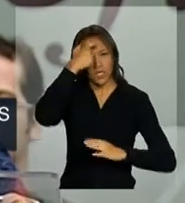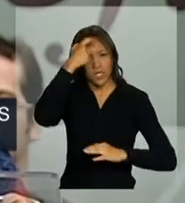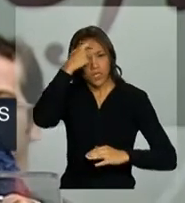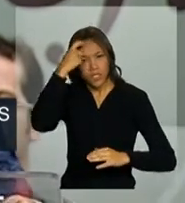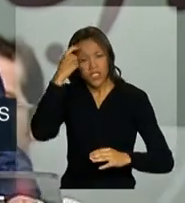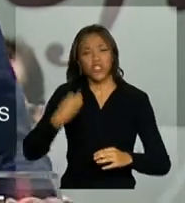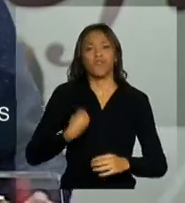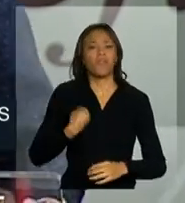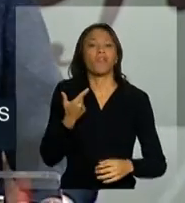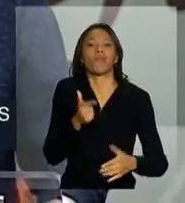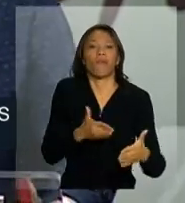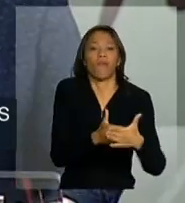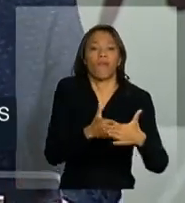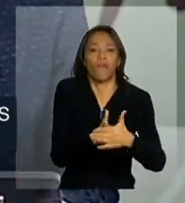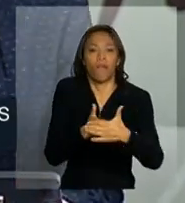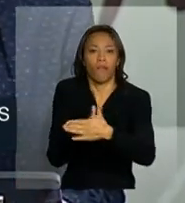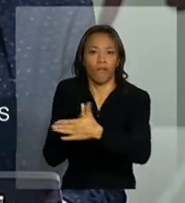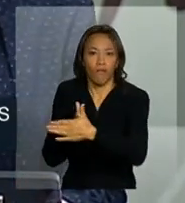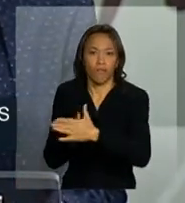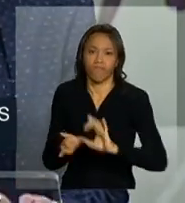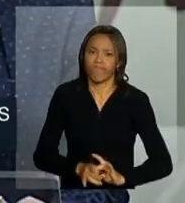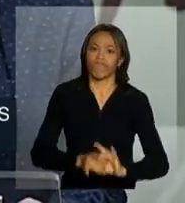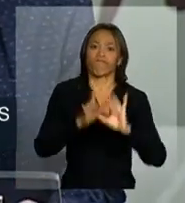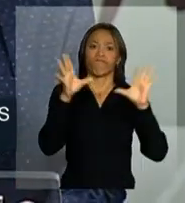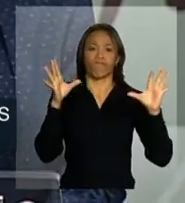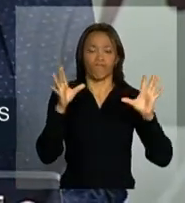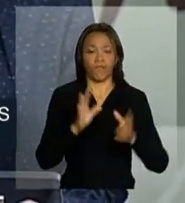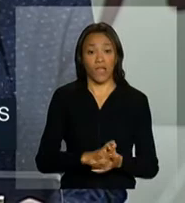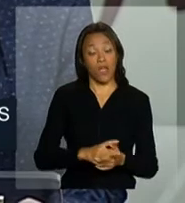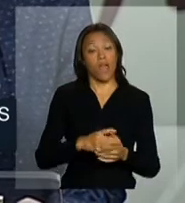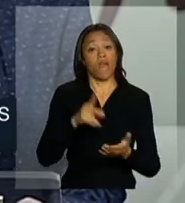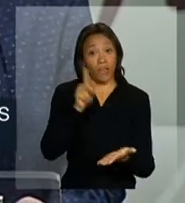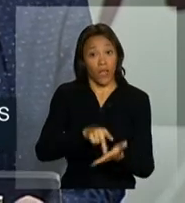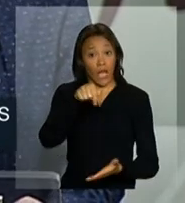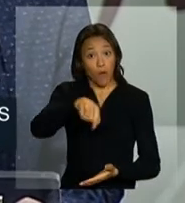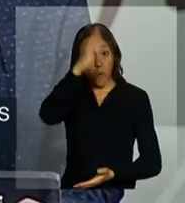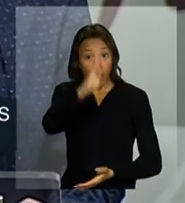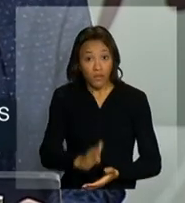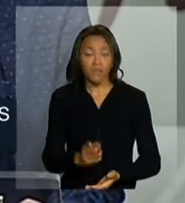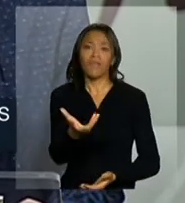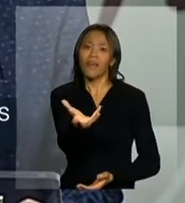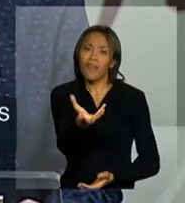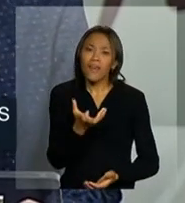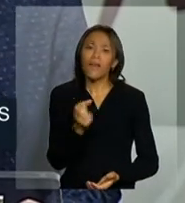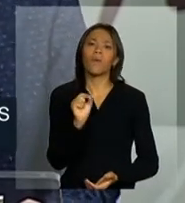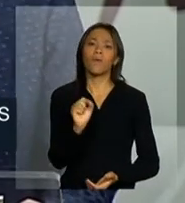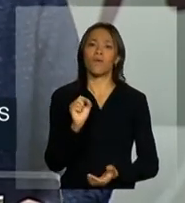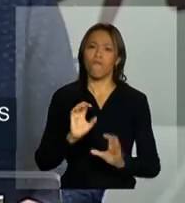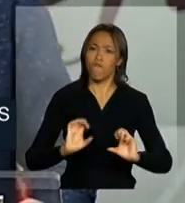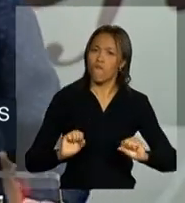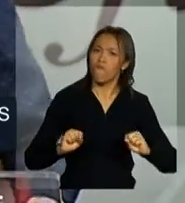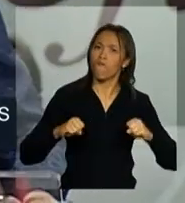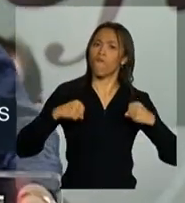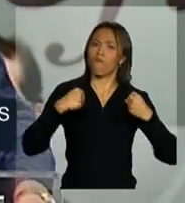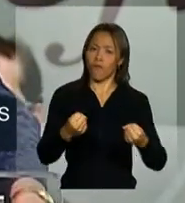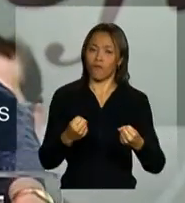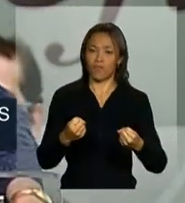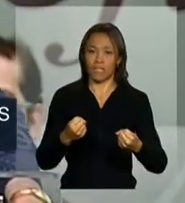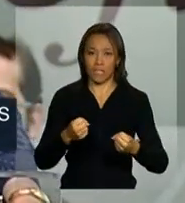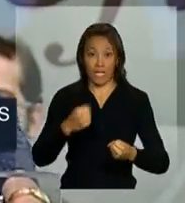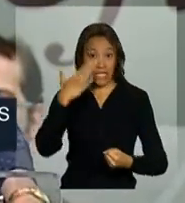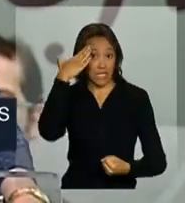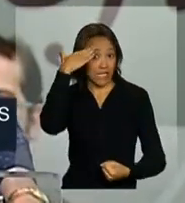limites. A verdade, para nós, é que o Brasil requer a força e o talento